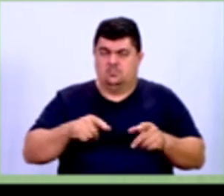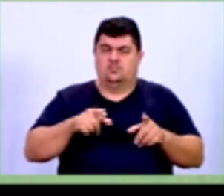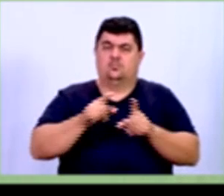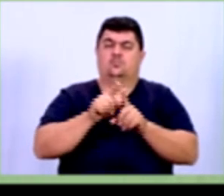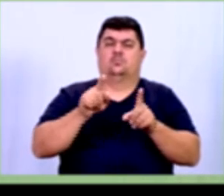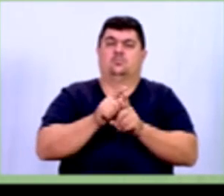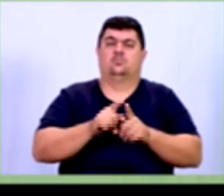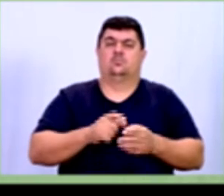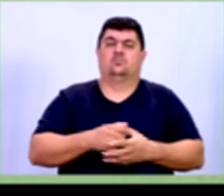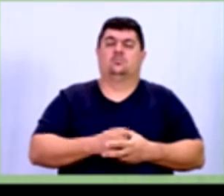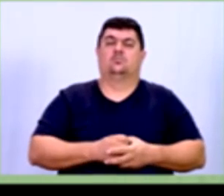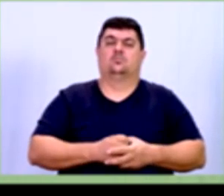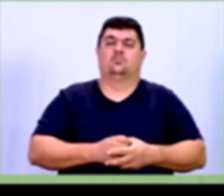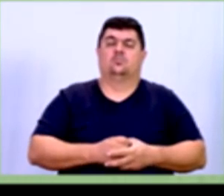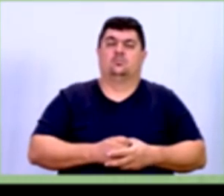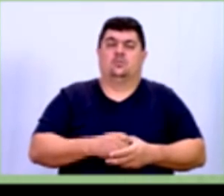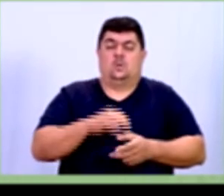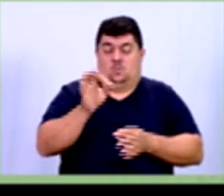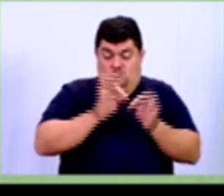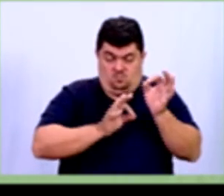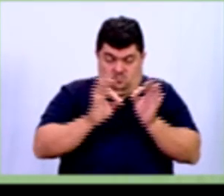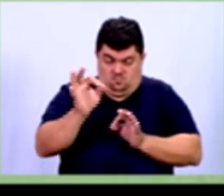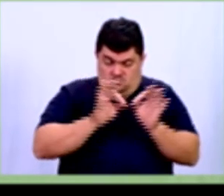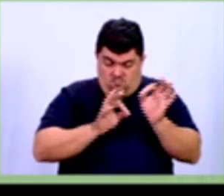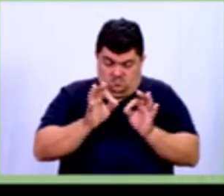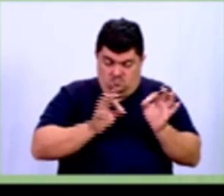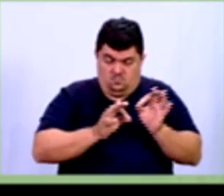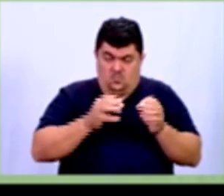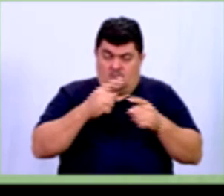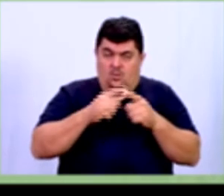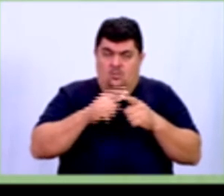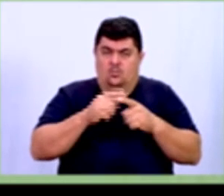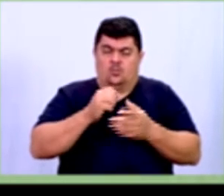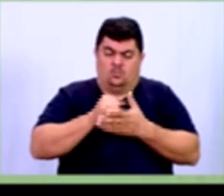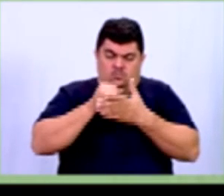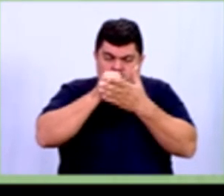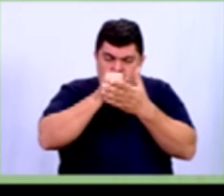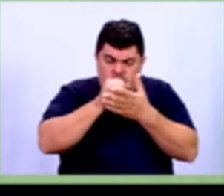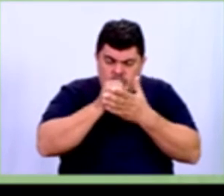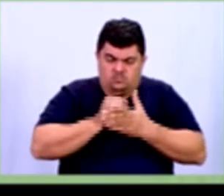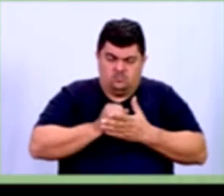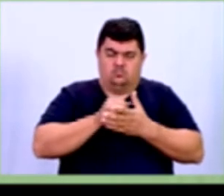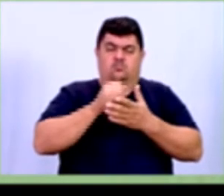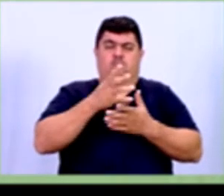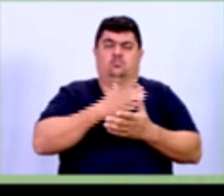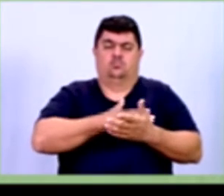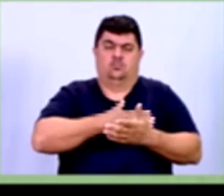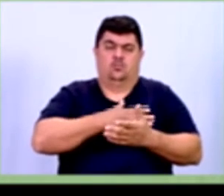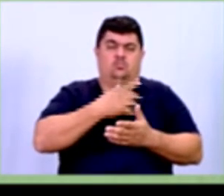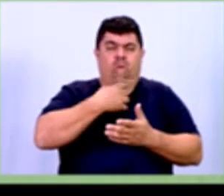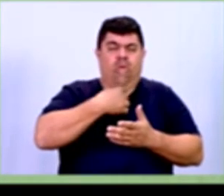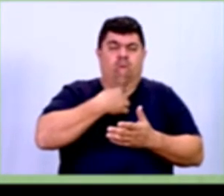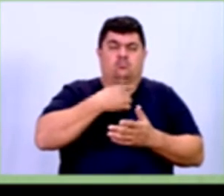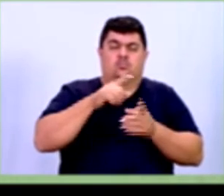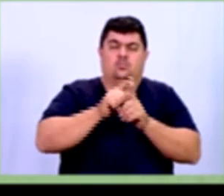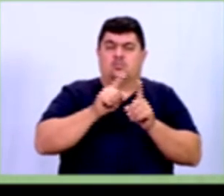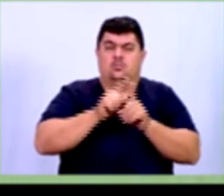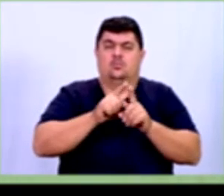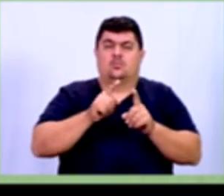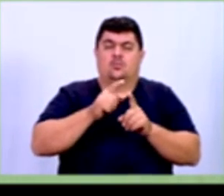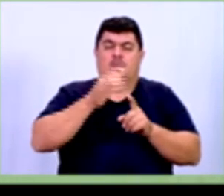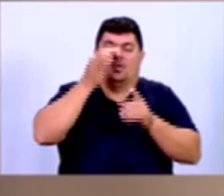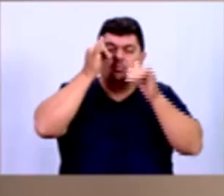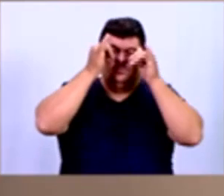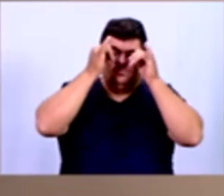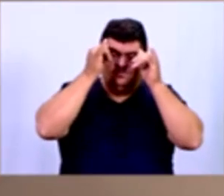e manipular de forma adequada para que atenda às suas necessidades. Pensar também da forma de